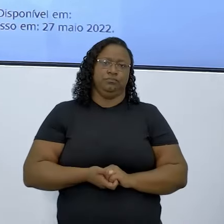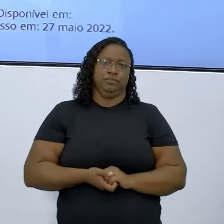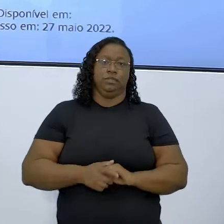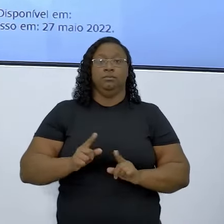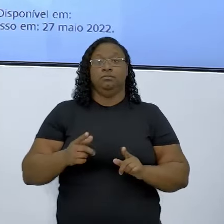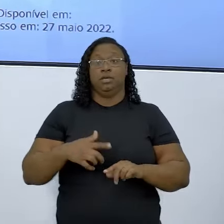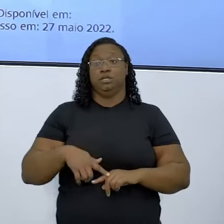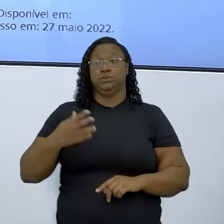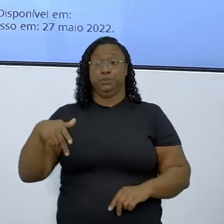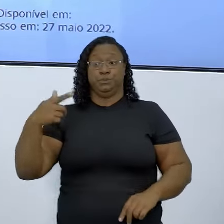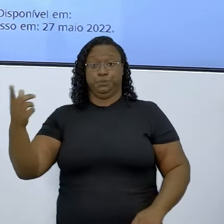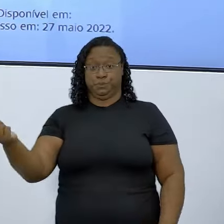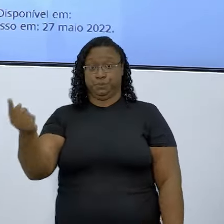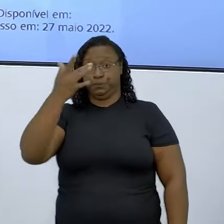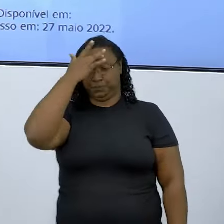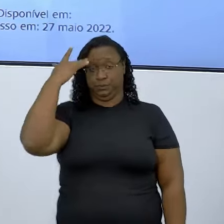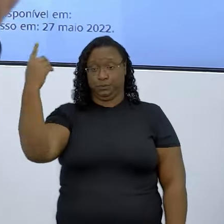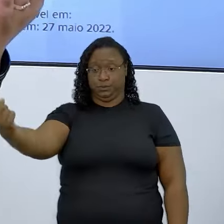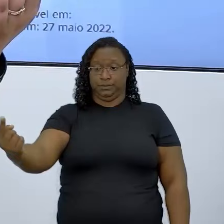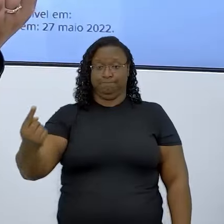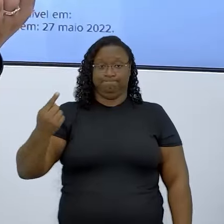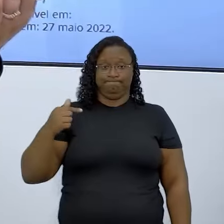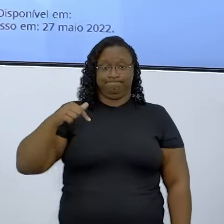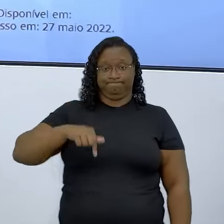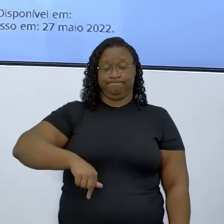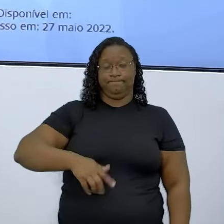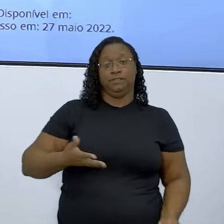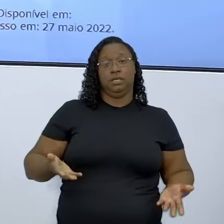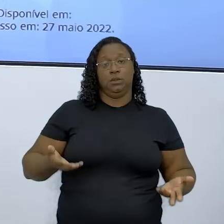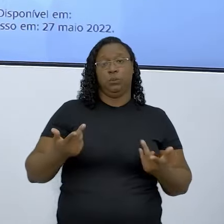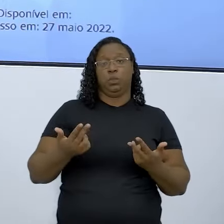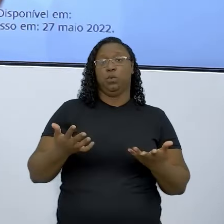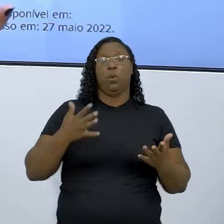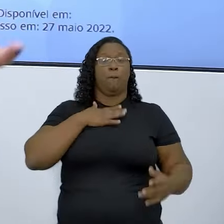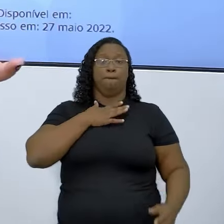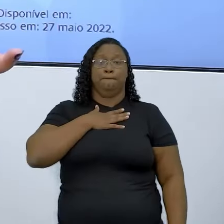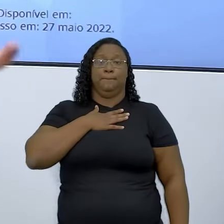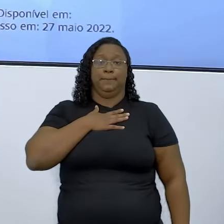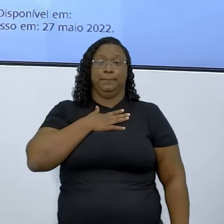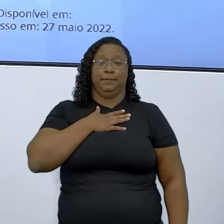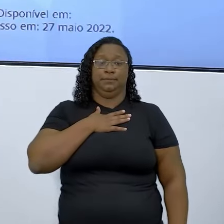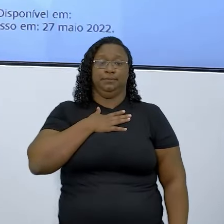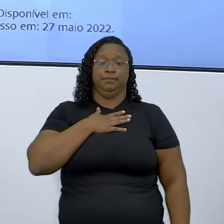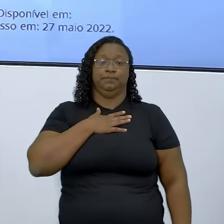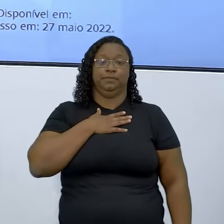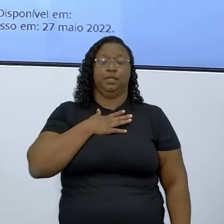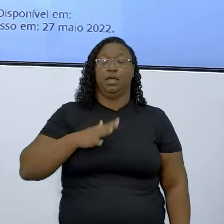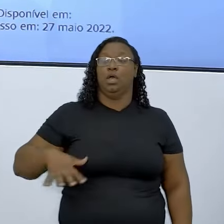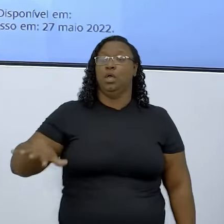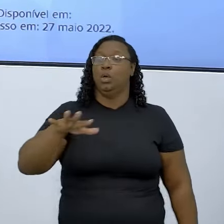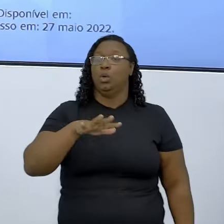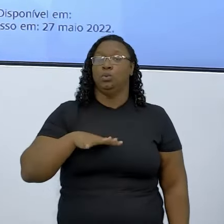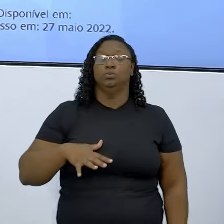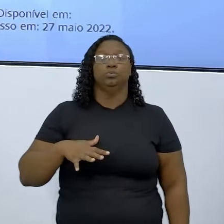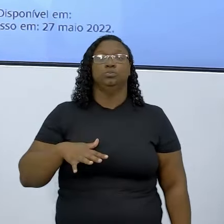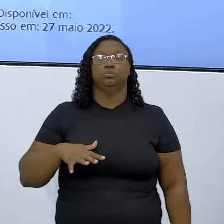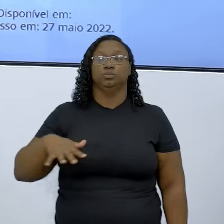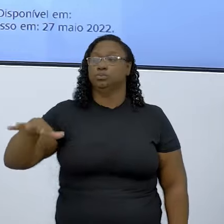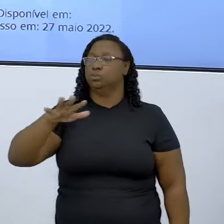mesmas possibilidades que eu, que é da mesma maneira pra todo mundo. E que, necessariamente, todo mundo vai conseguir chegar aonde eu